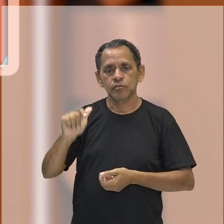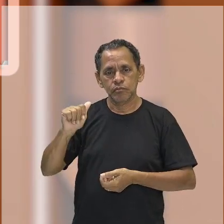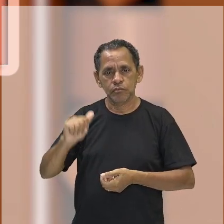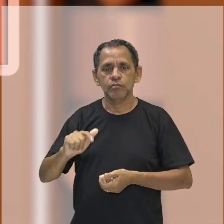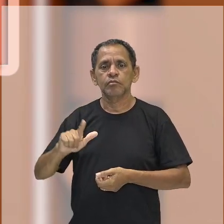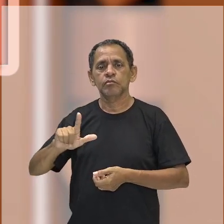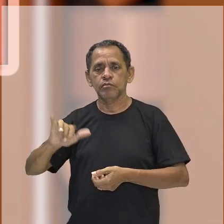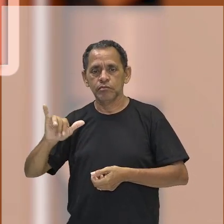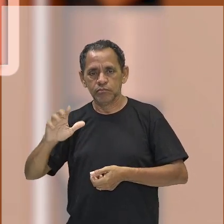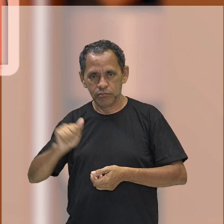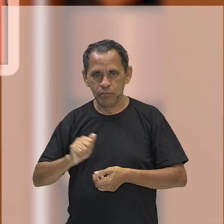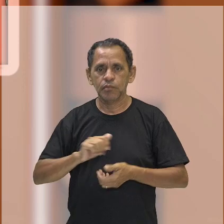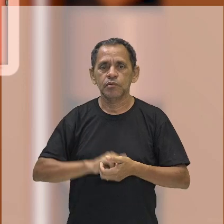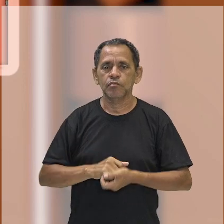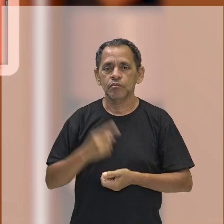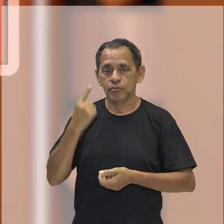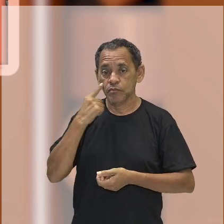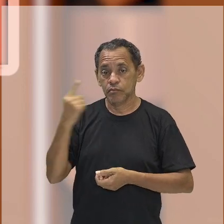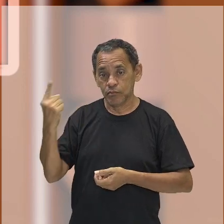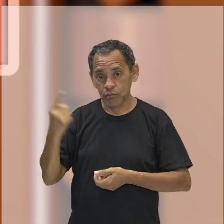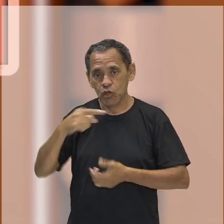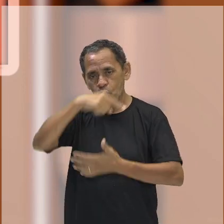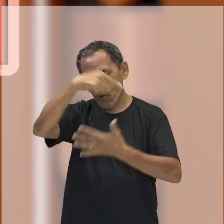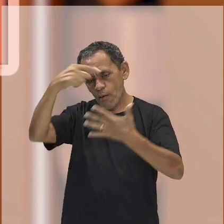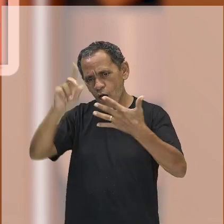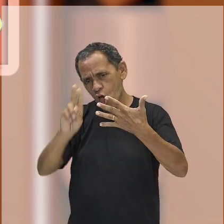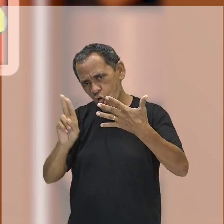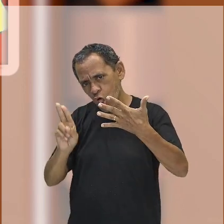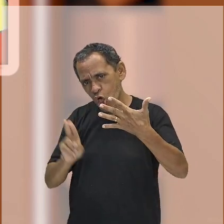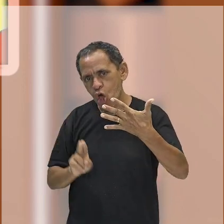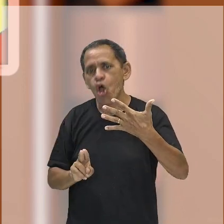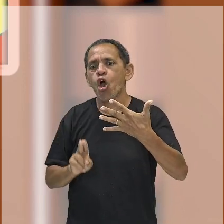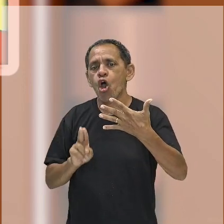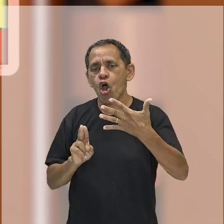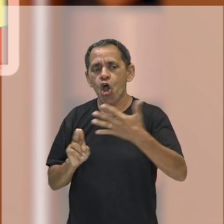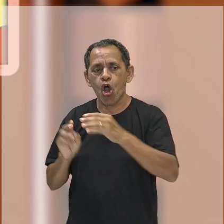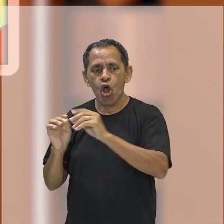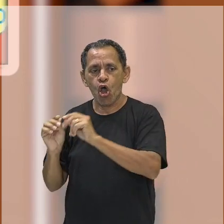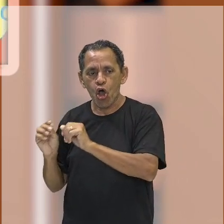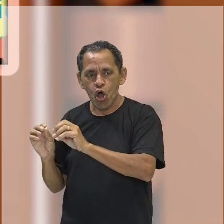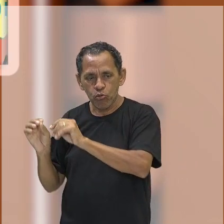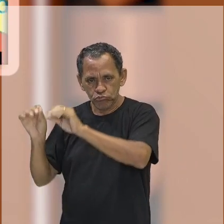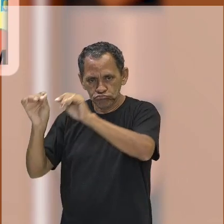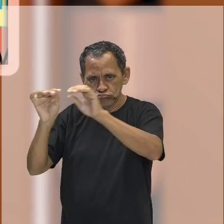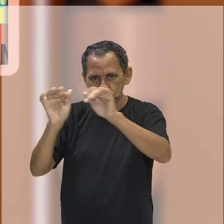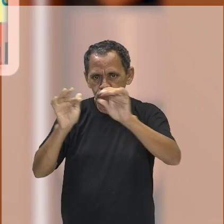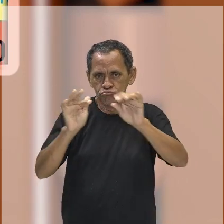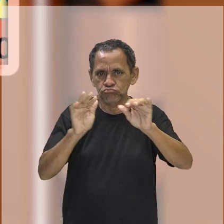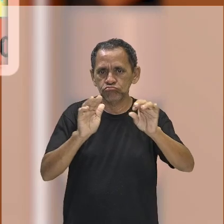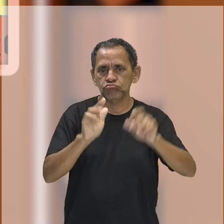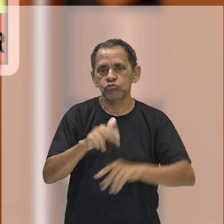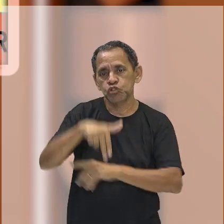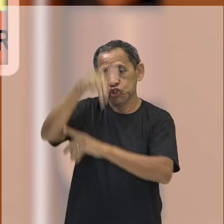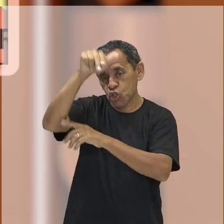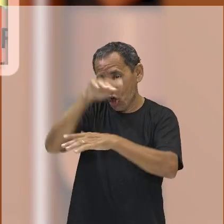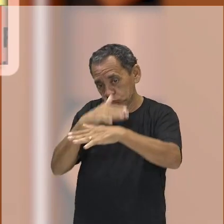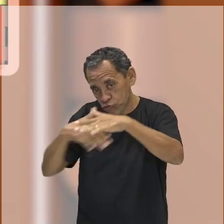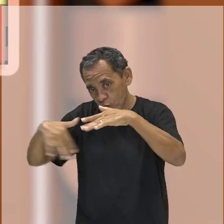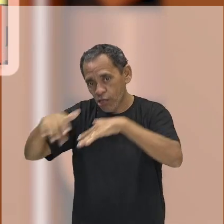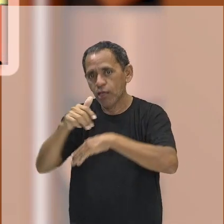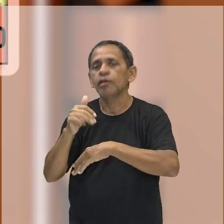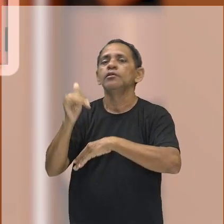Lombardos, partiram do norte da Germânia e dirigiram-se para o sudeste e depois para o norte da Península